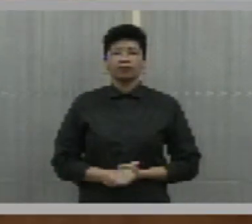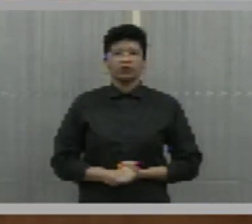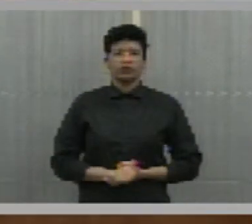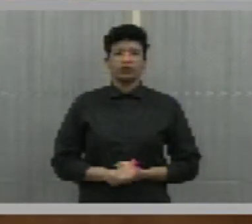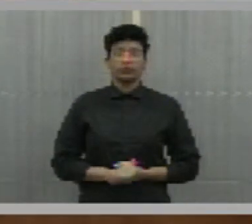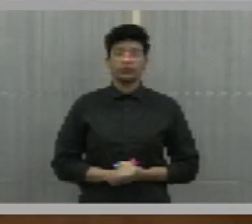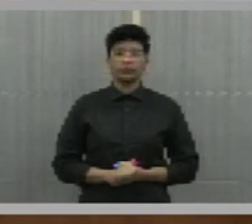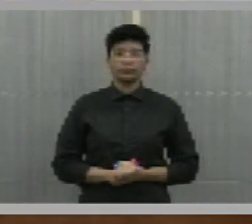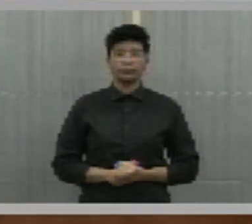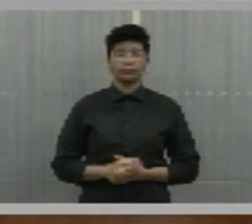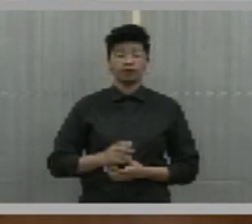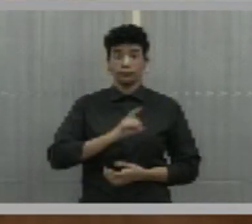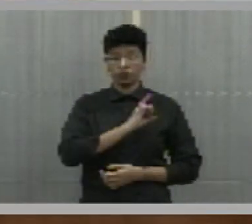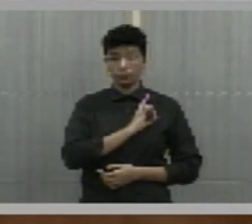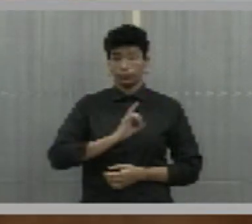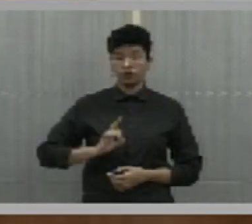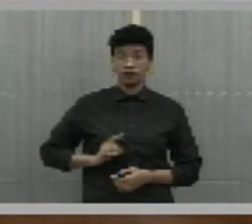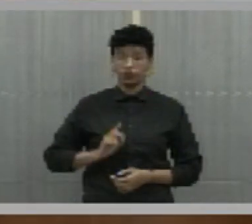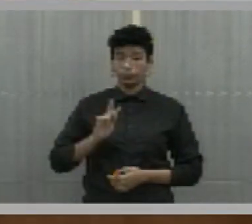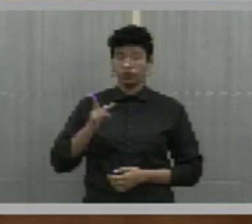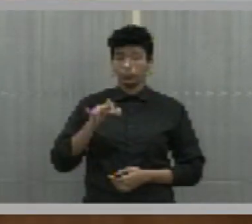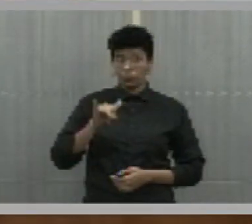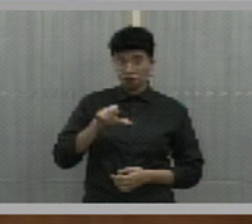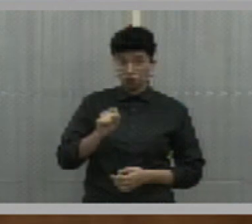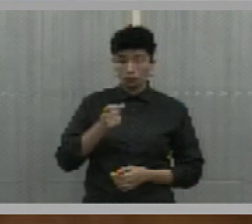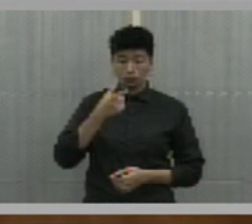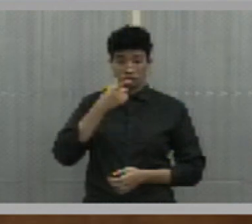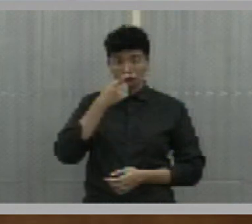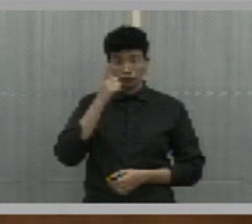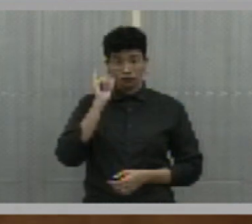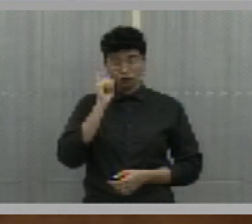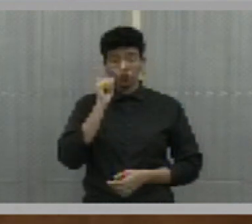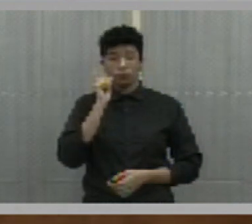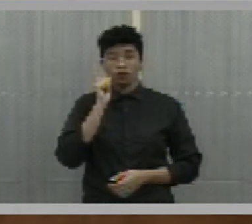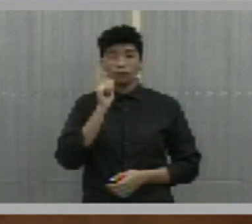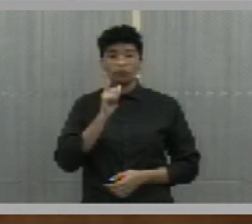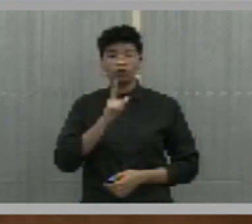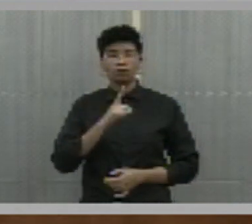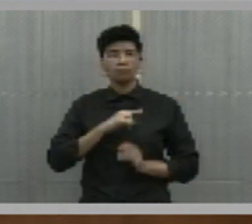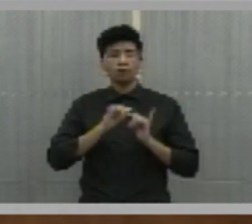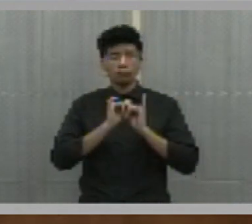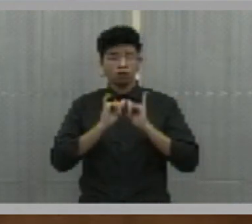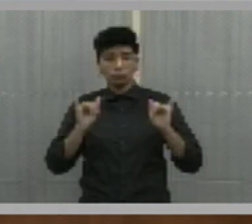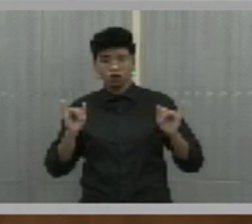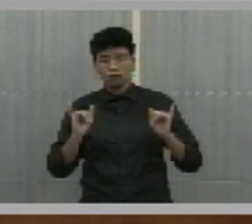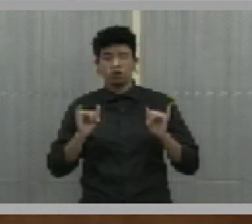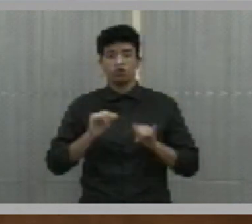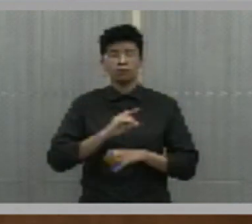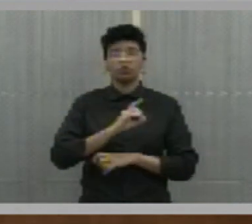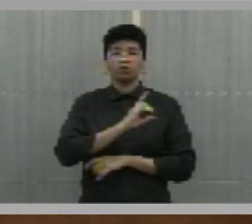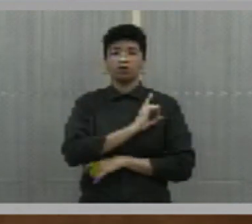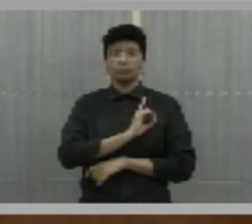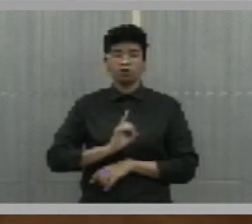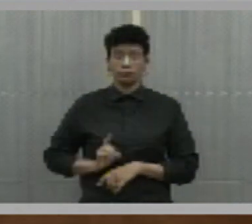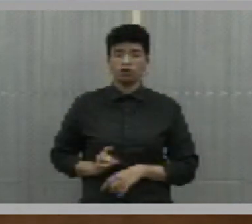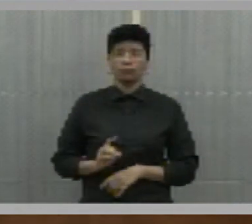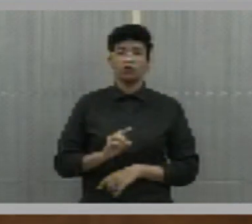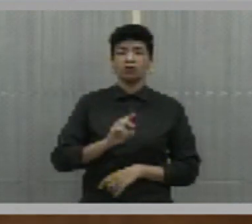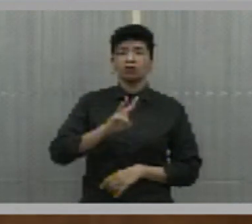Deputado Henrique Pires, ontem nós tivemos aqui o pronunciamento do deputado Dr. Vinícius